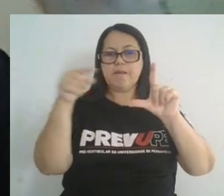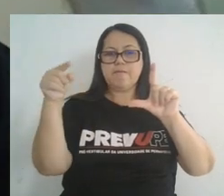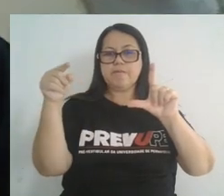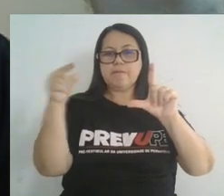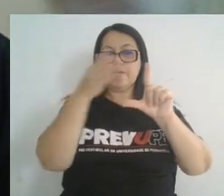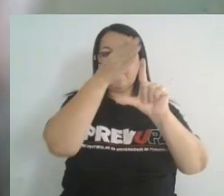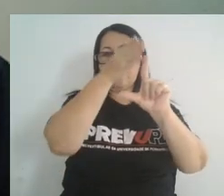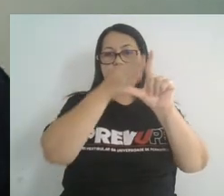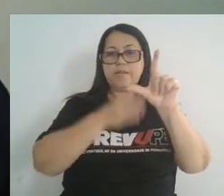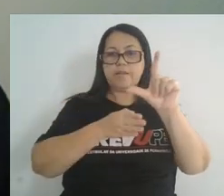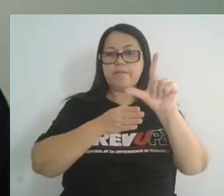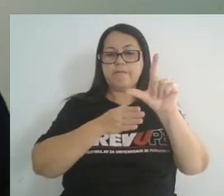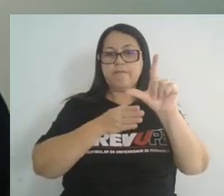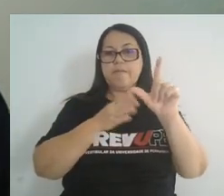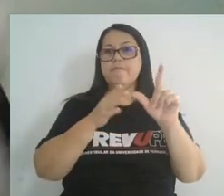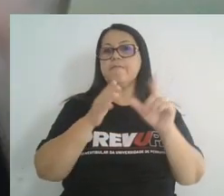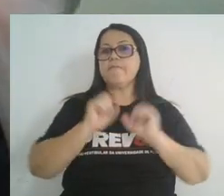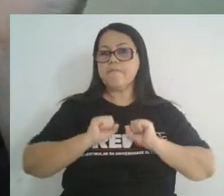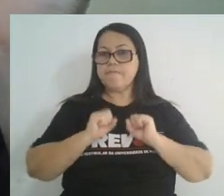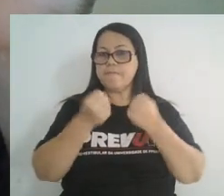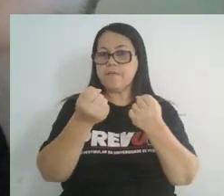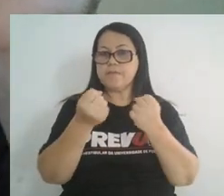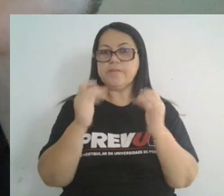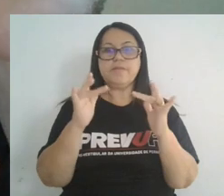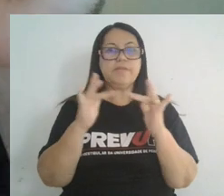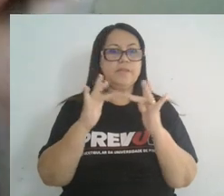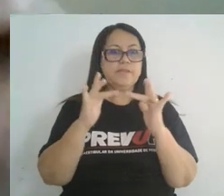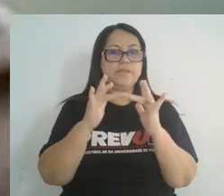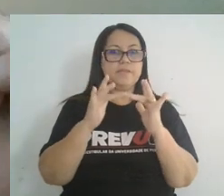tenho num eixo vertical a força de atrito e